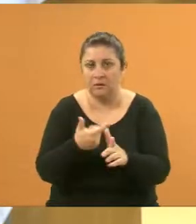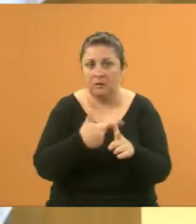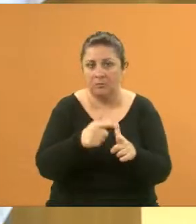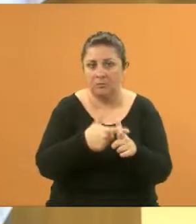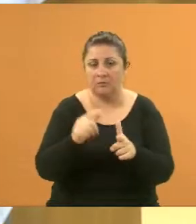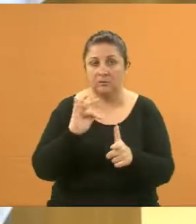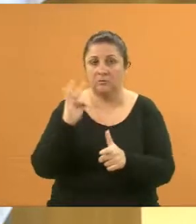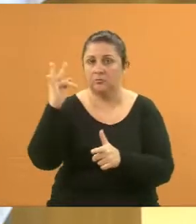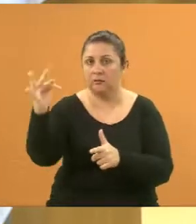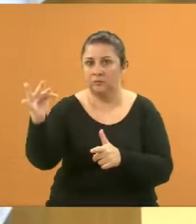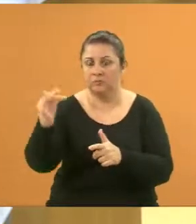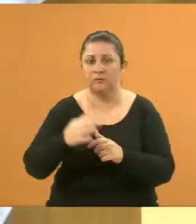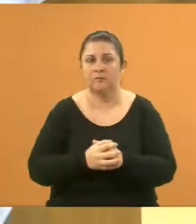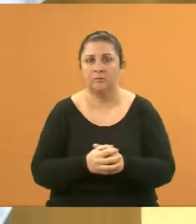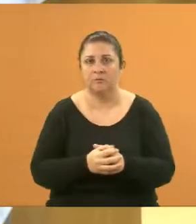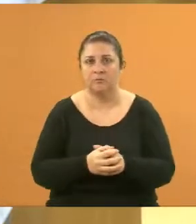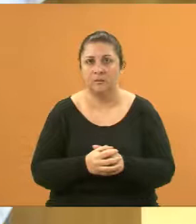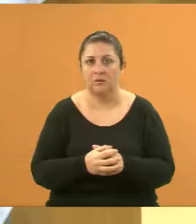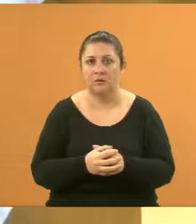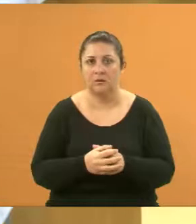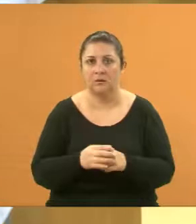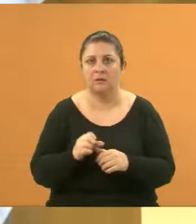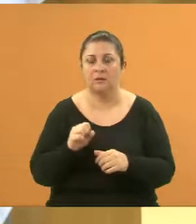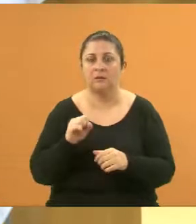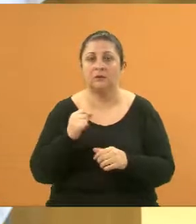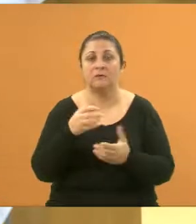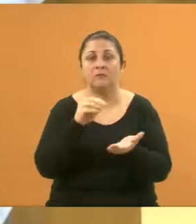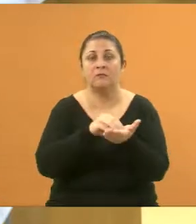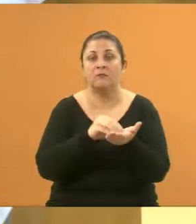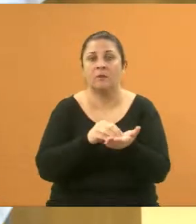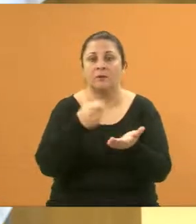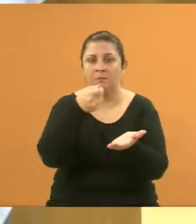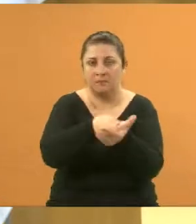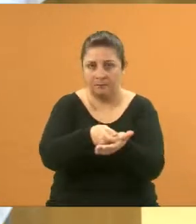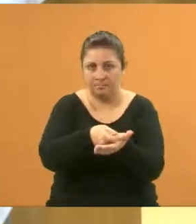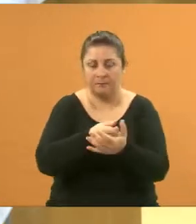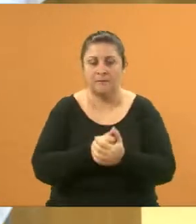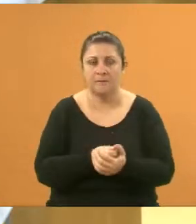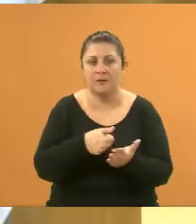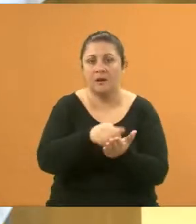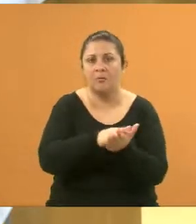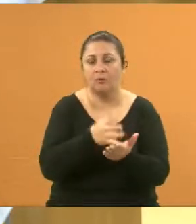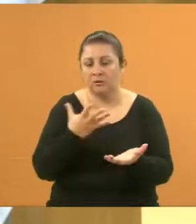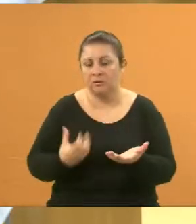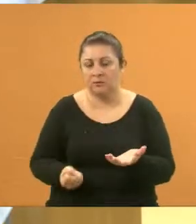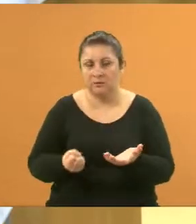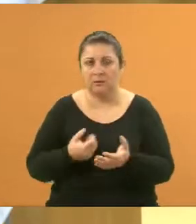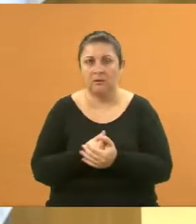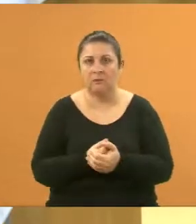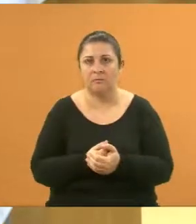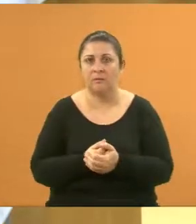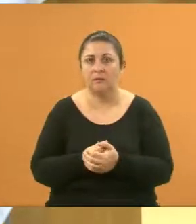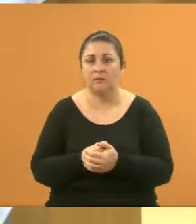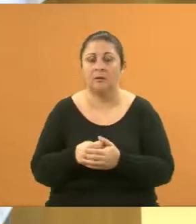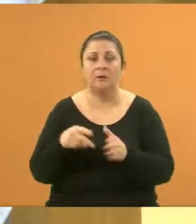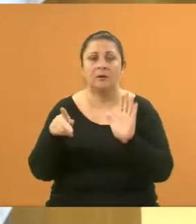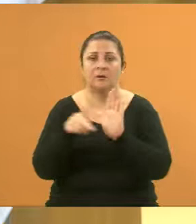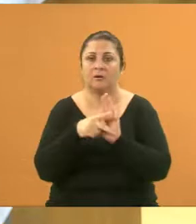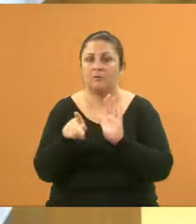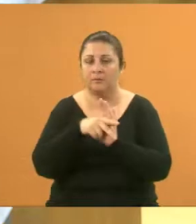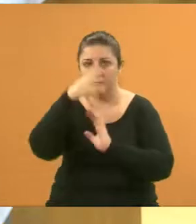parcelas vincendas e vencidas não pagas. A multa arrecadada se destina aos cofres